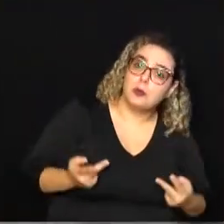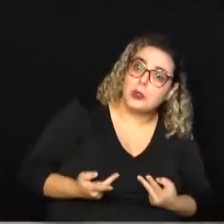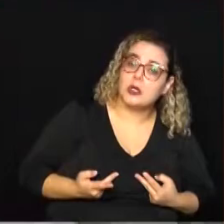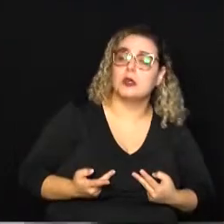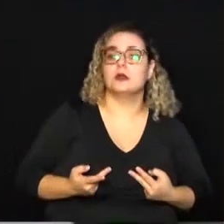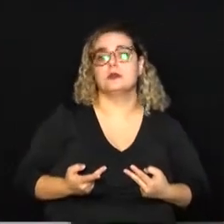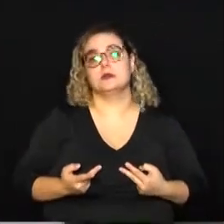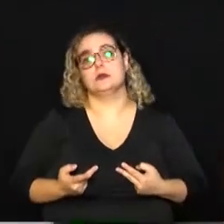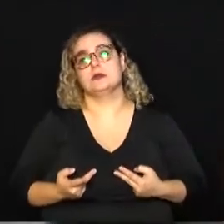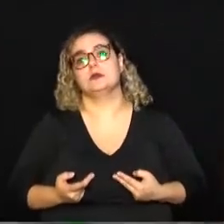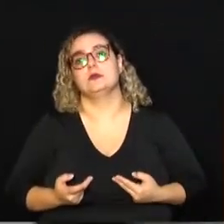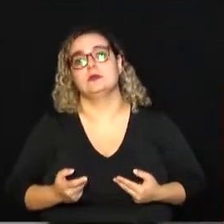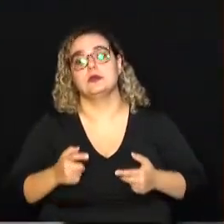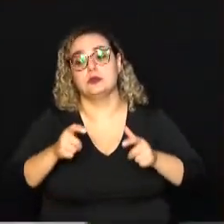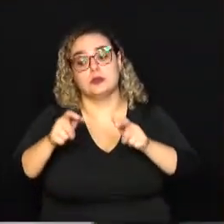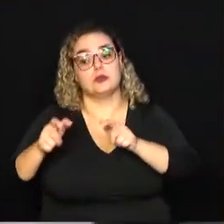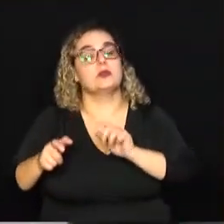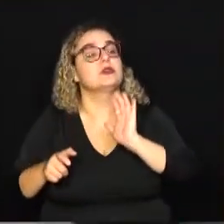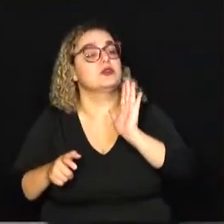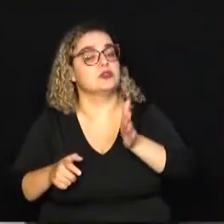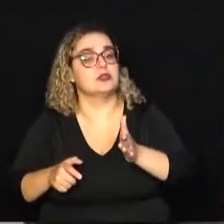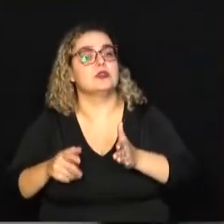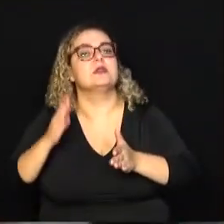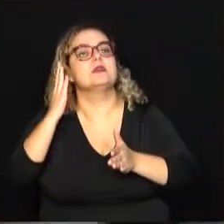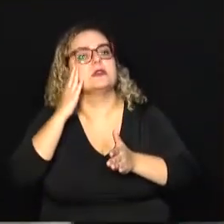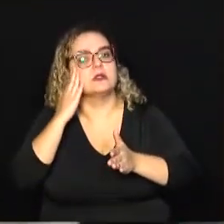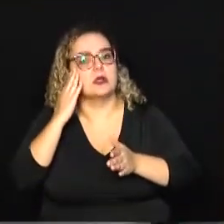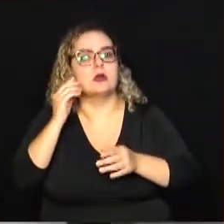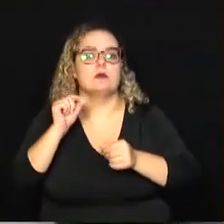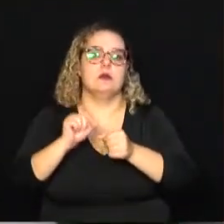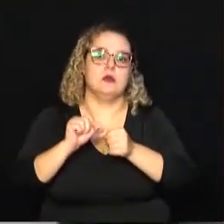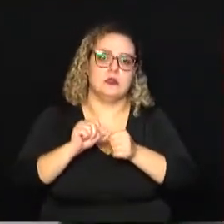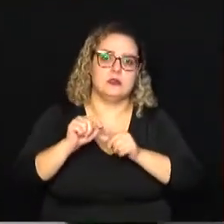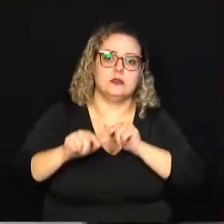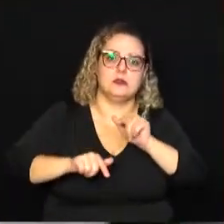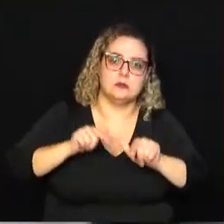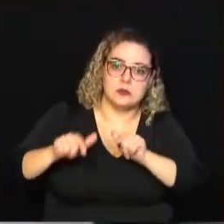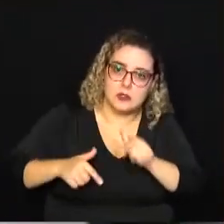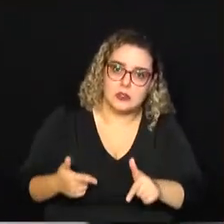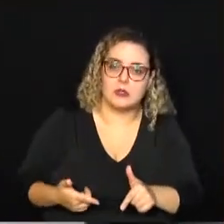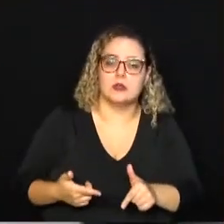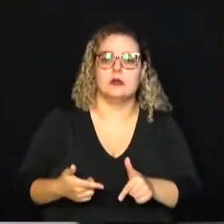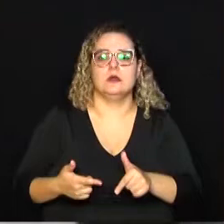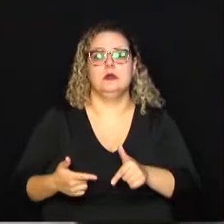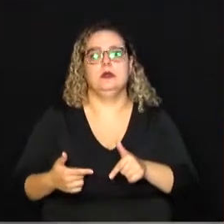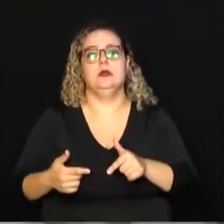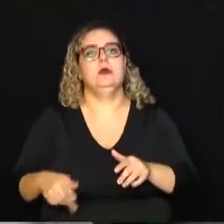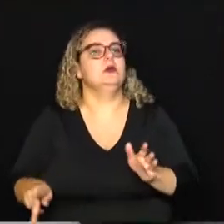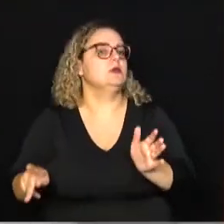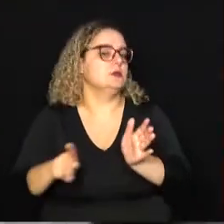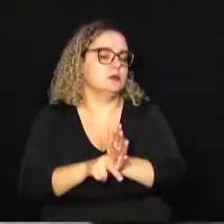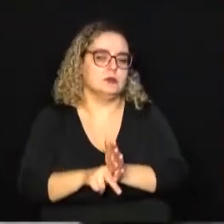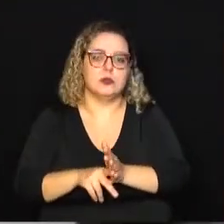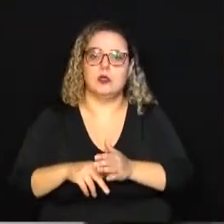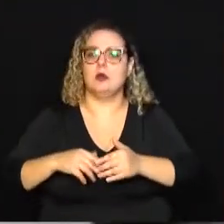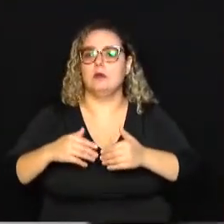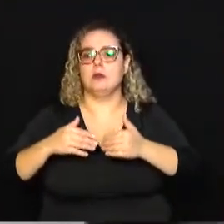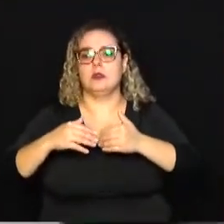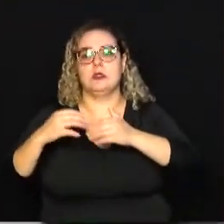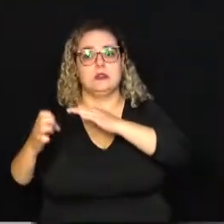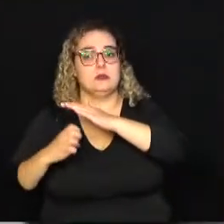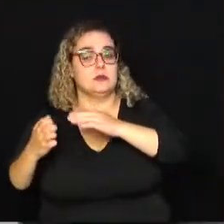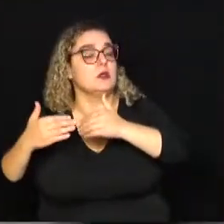nos postos de trabalho, pessoas que já sabem fazer o trabalho, a própria manutenção das empresas abertas e não fechadas, não